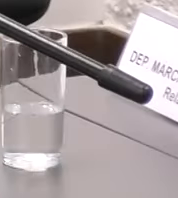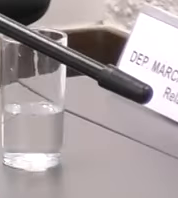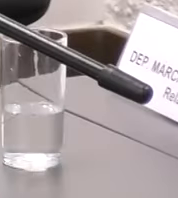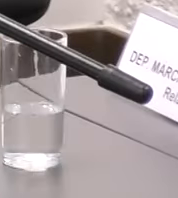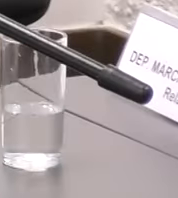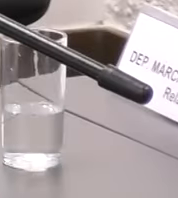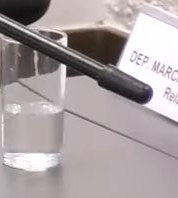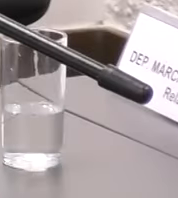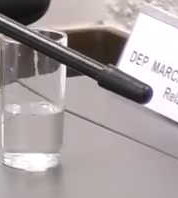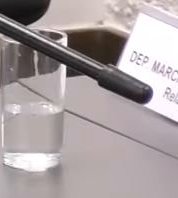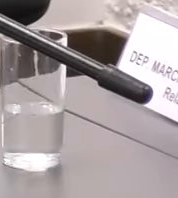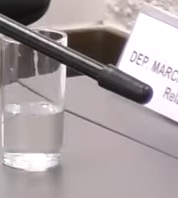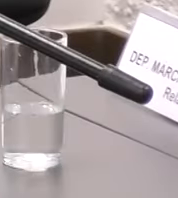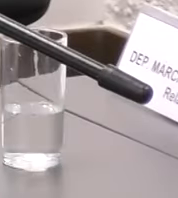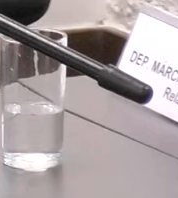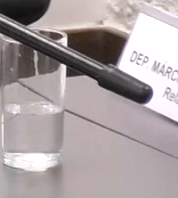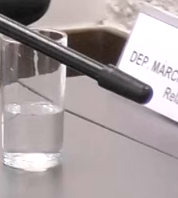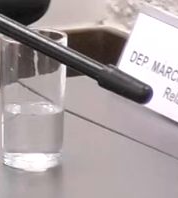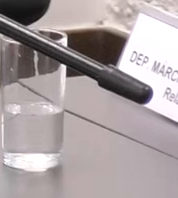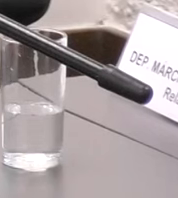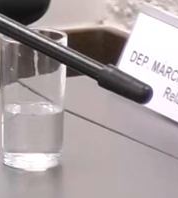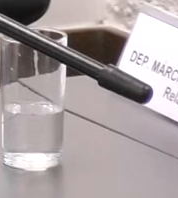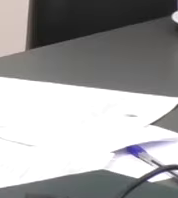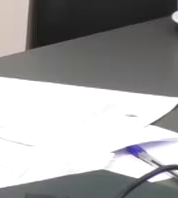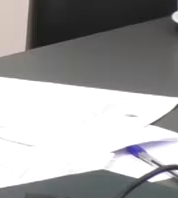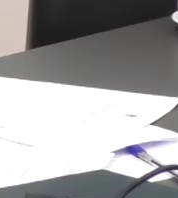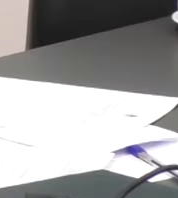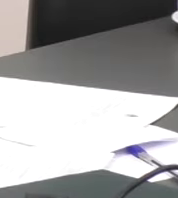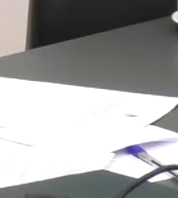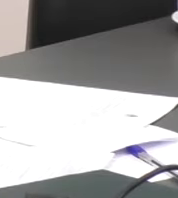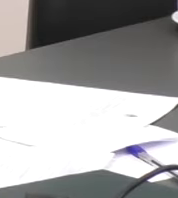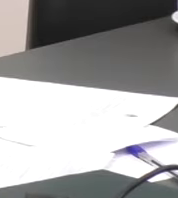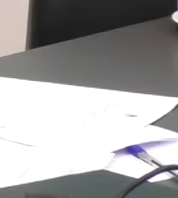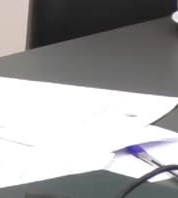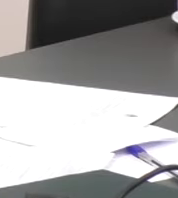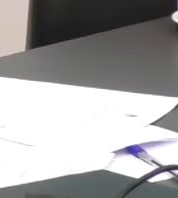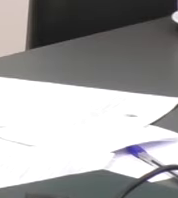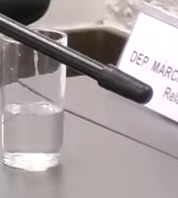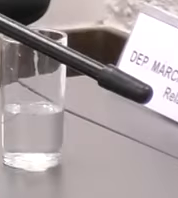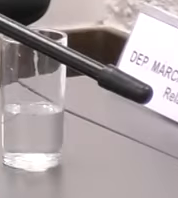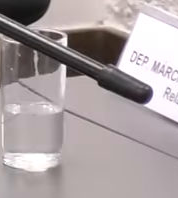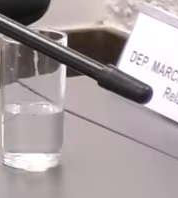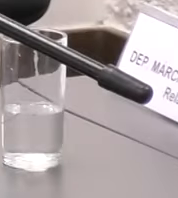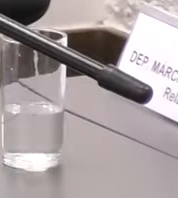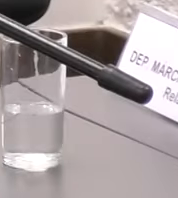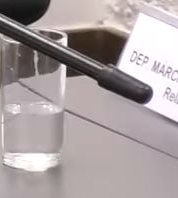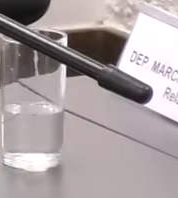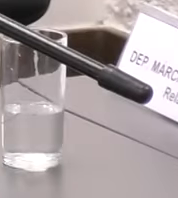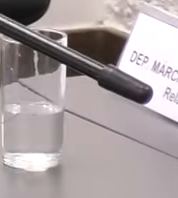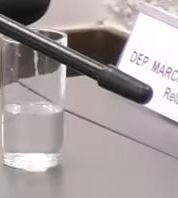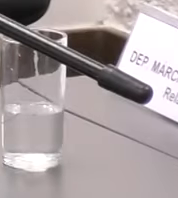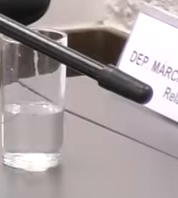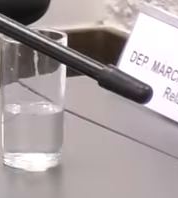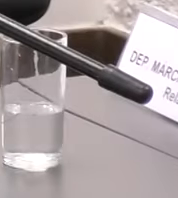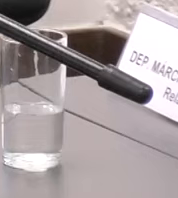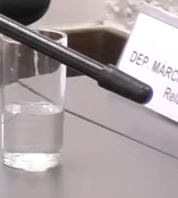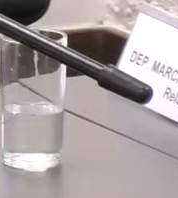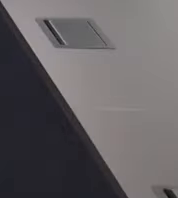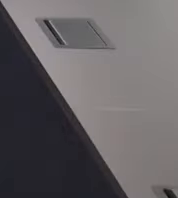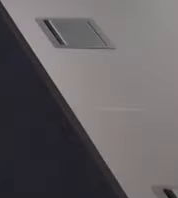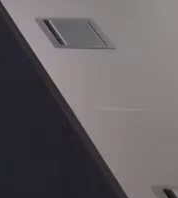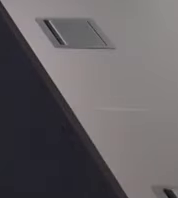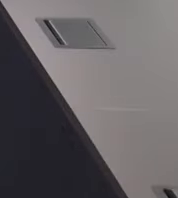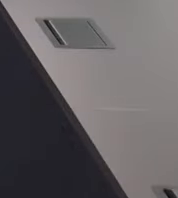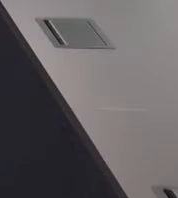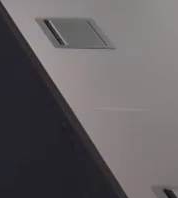que eu acredito sobre um levantamento nesse nesse stido acredito que sim eu confesso que eu desconheço Mas eu acredito acredito que uma